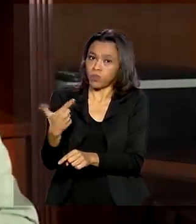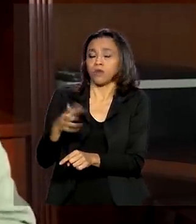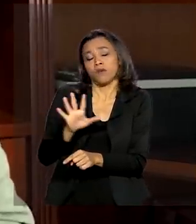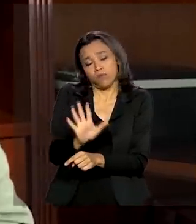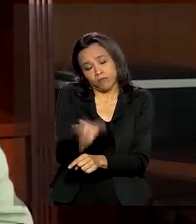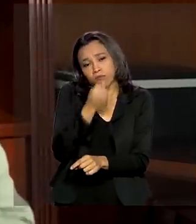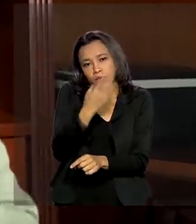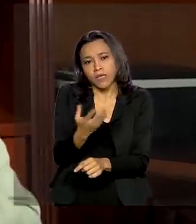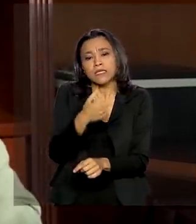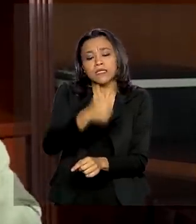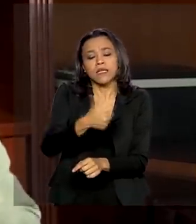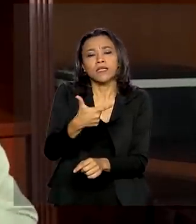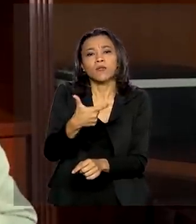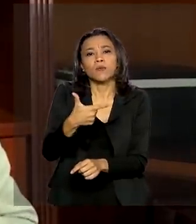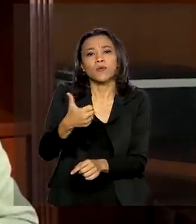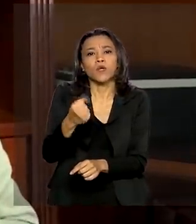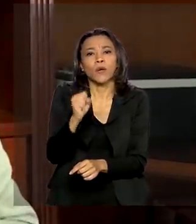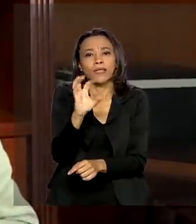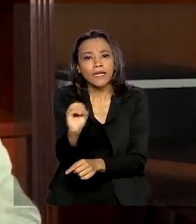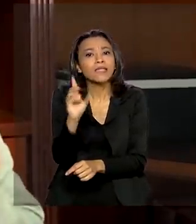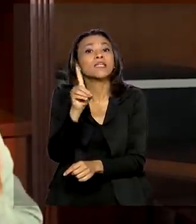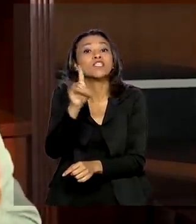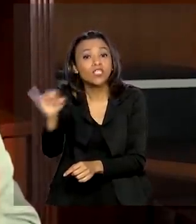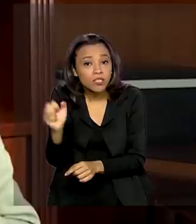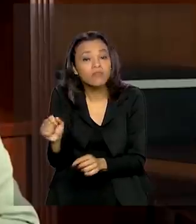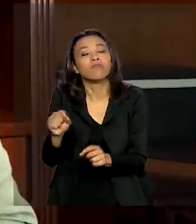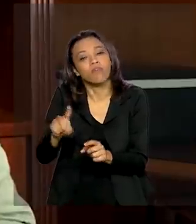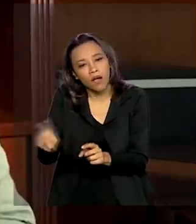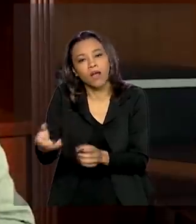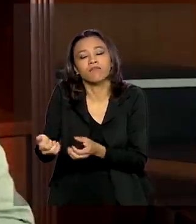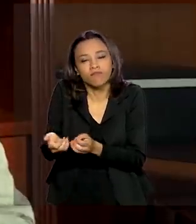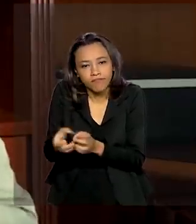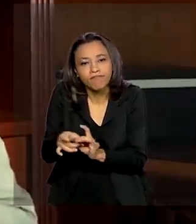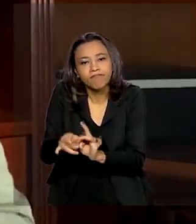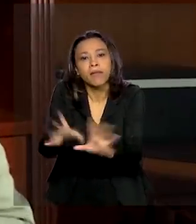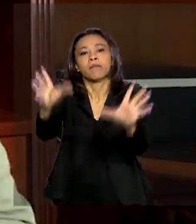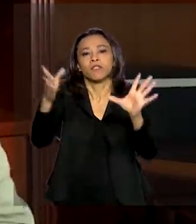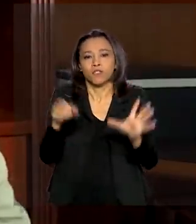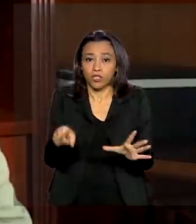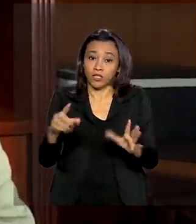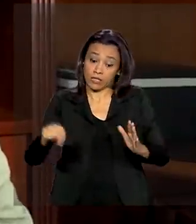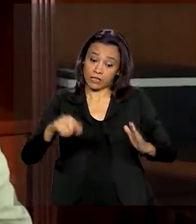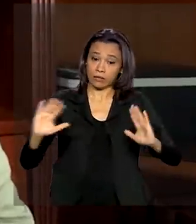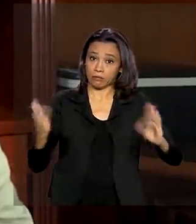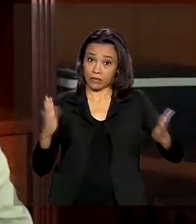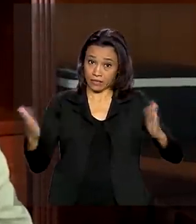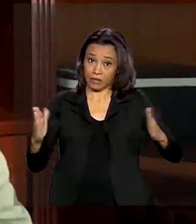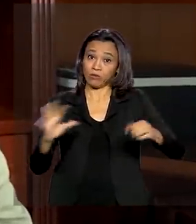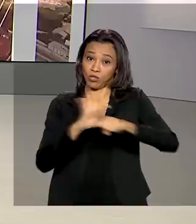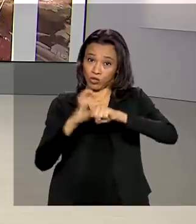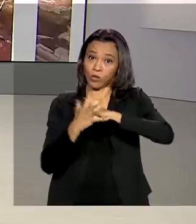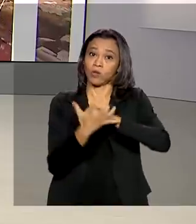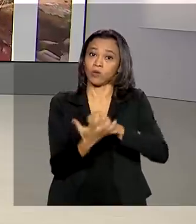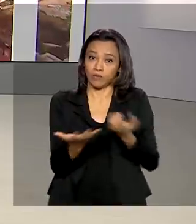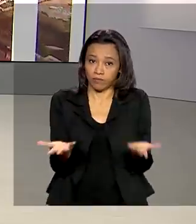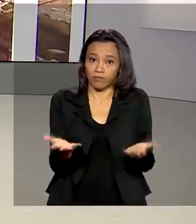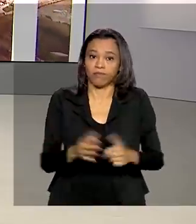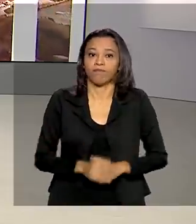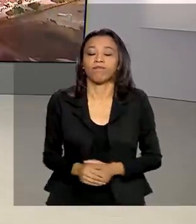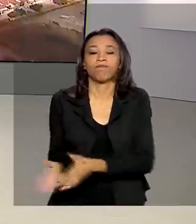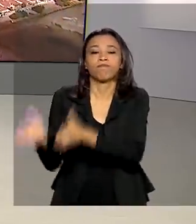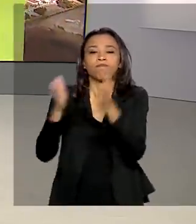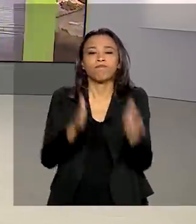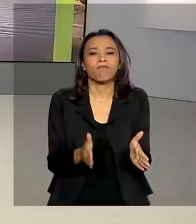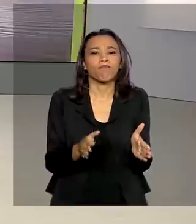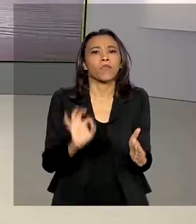e tem o objetivo de aumentar as opções de higienização dos brasileiros durante a crise do coronavírus. E